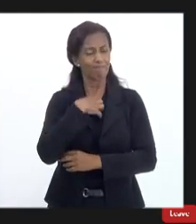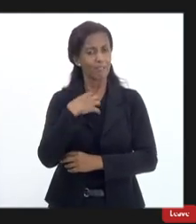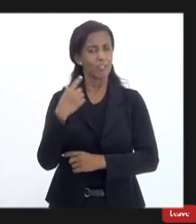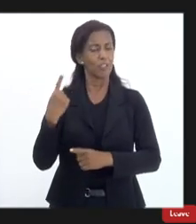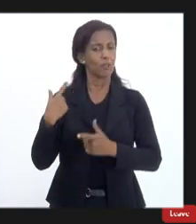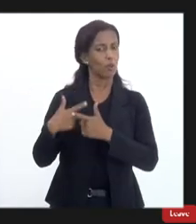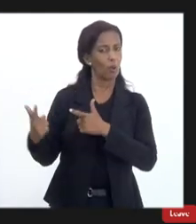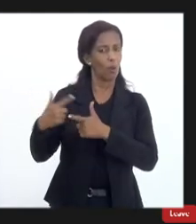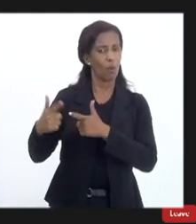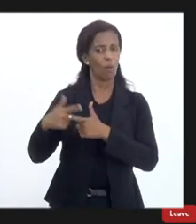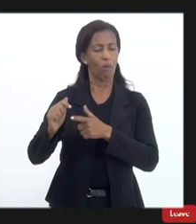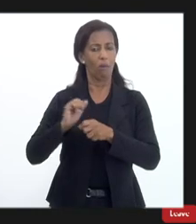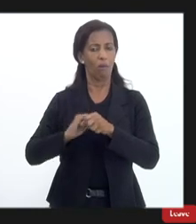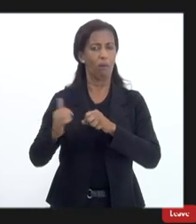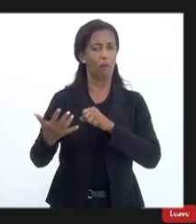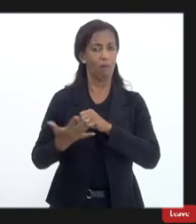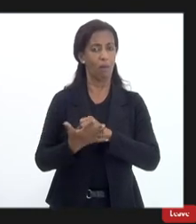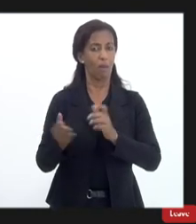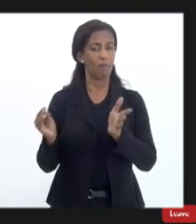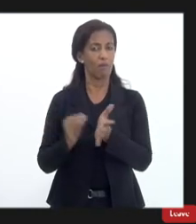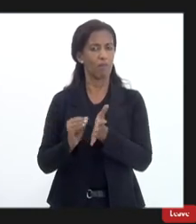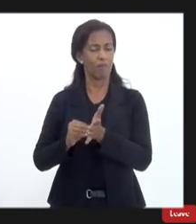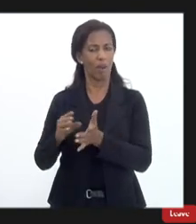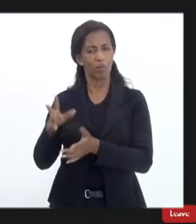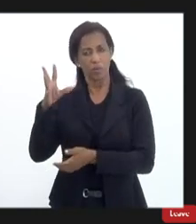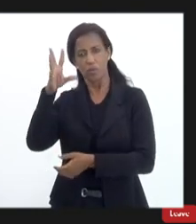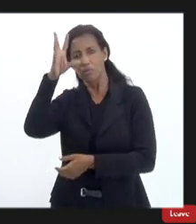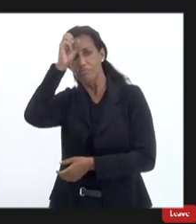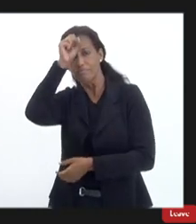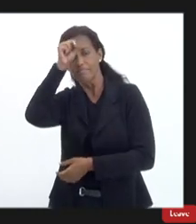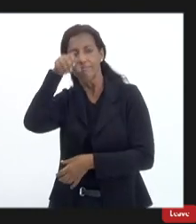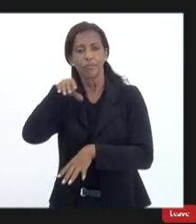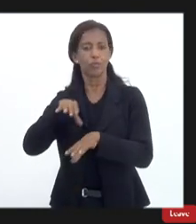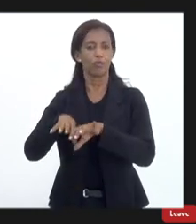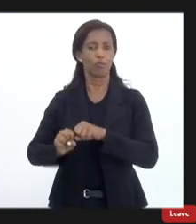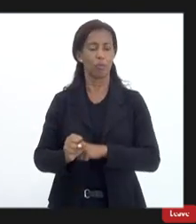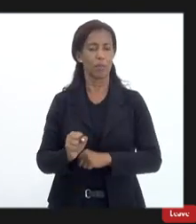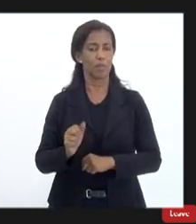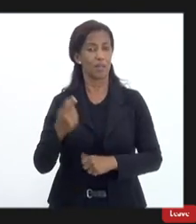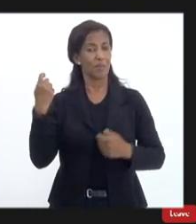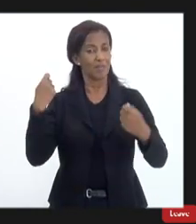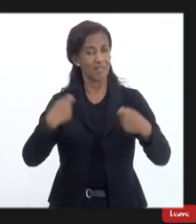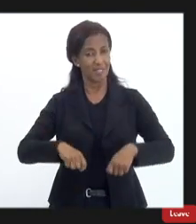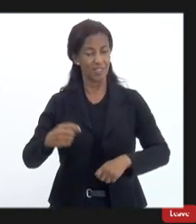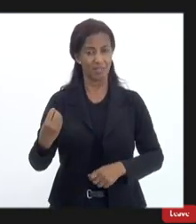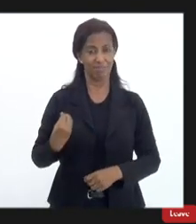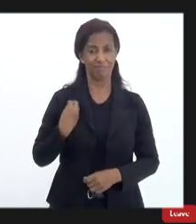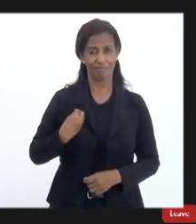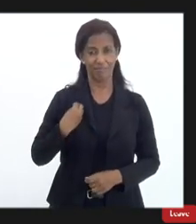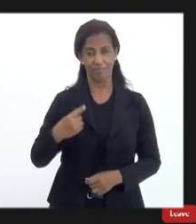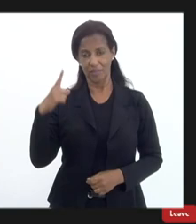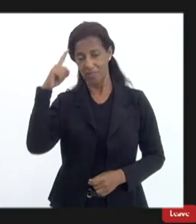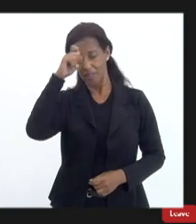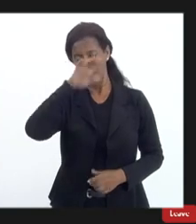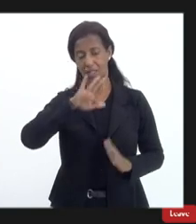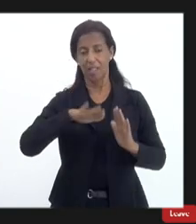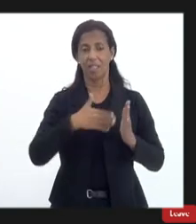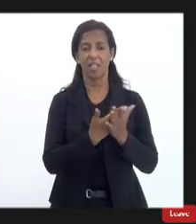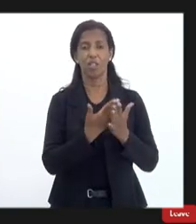sua subescolarização, então estão em condições de vida, né, em condições de trabalho muito precárias, e a escola se tornou,